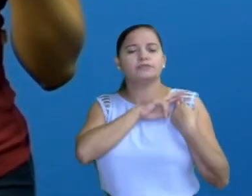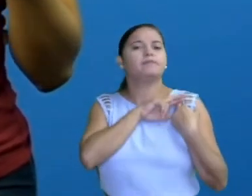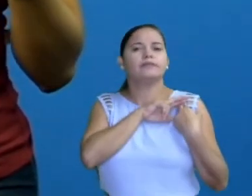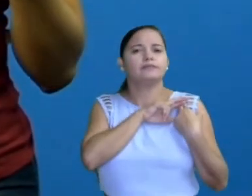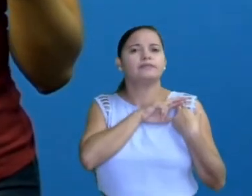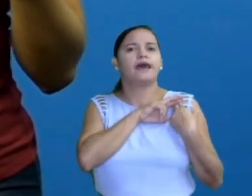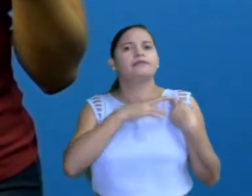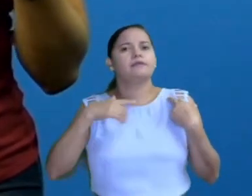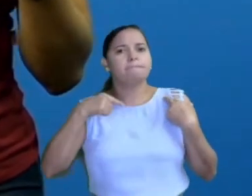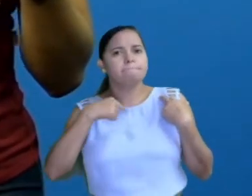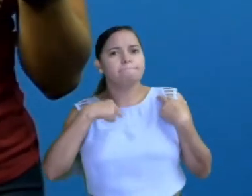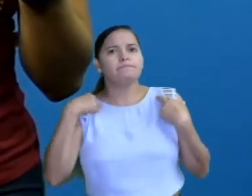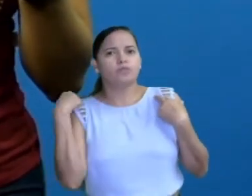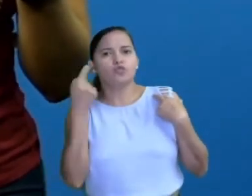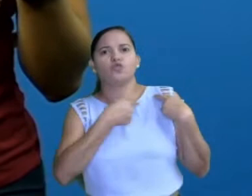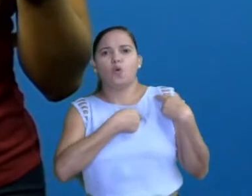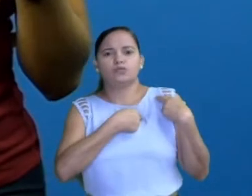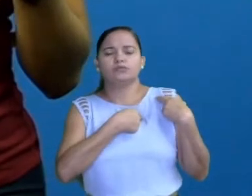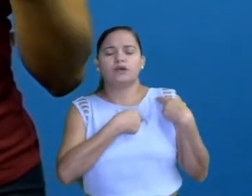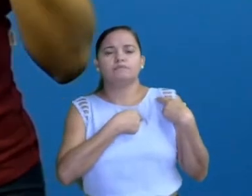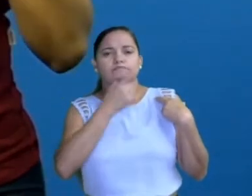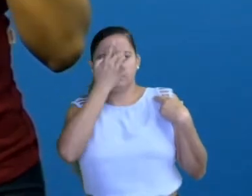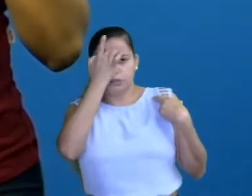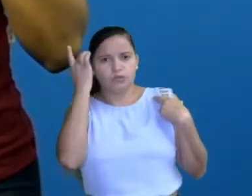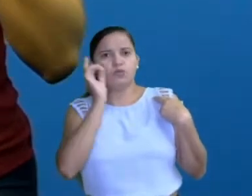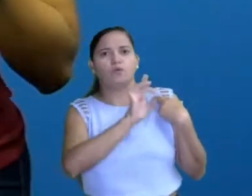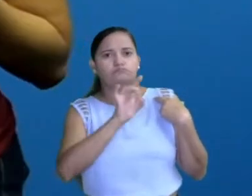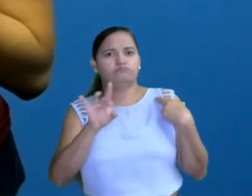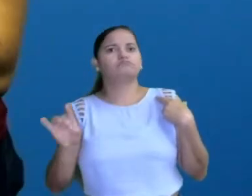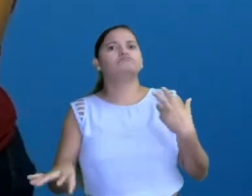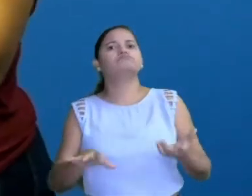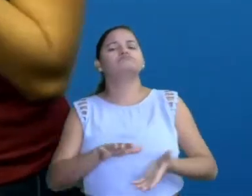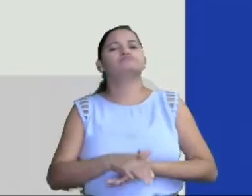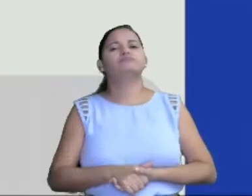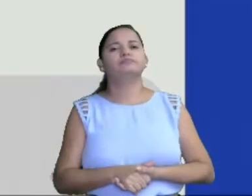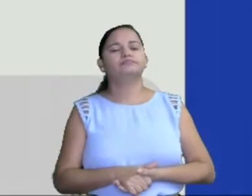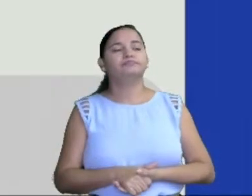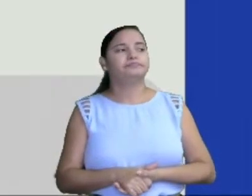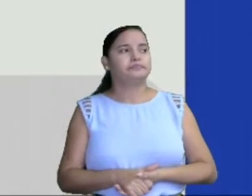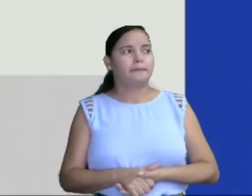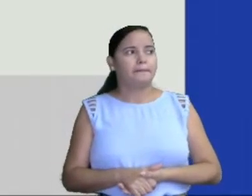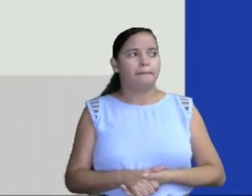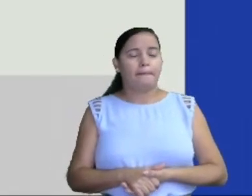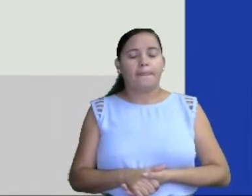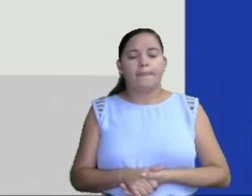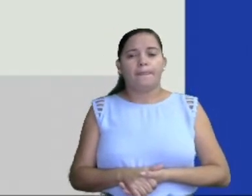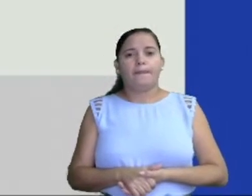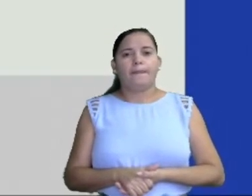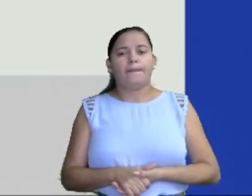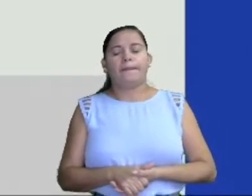nossa. Sociedade. Cidadão. Beleza? Vamos lá.